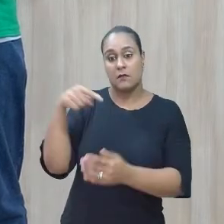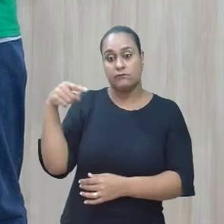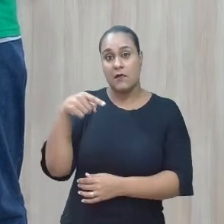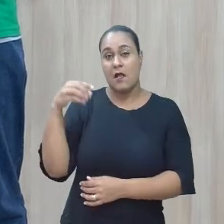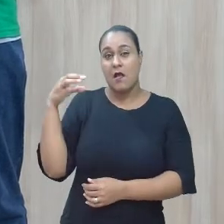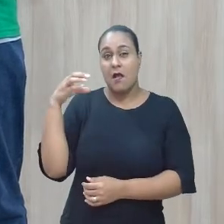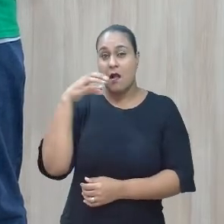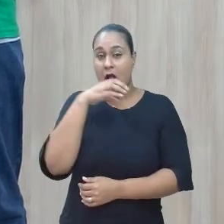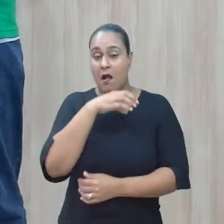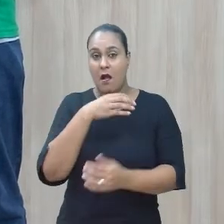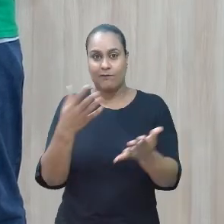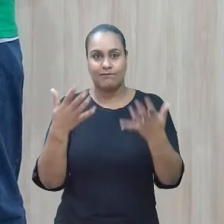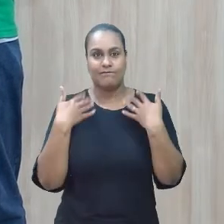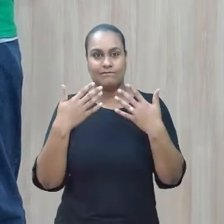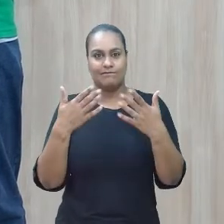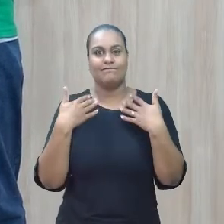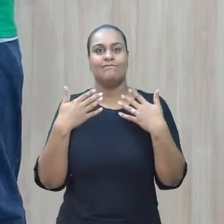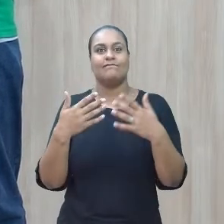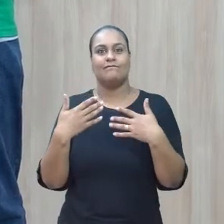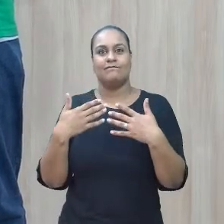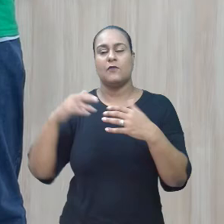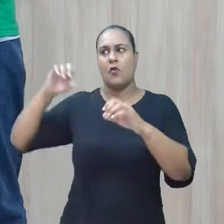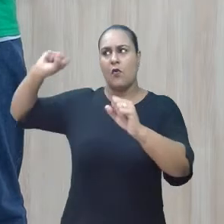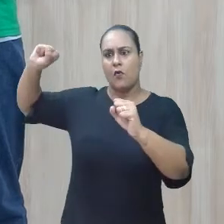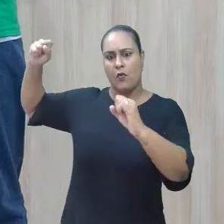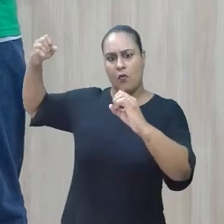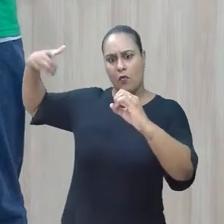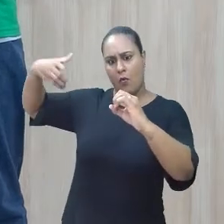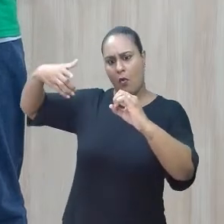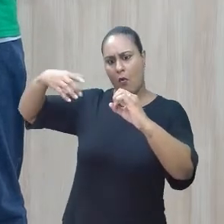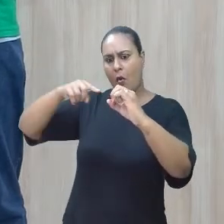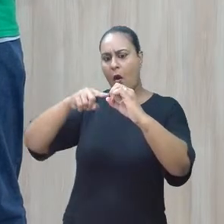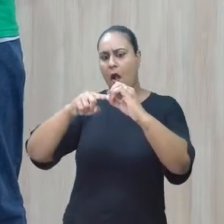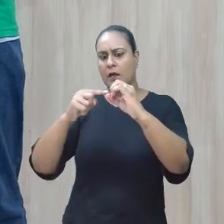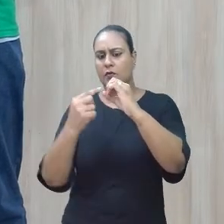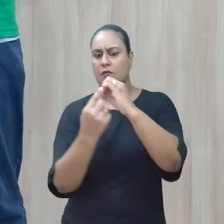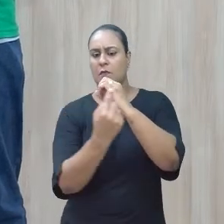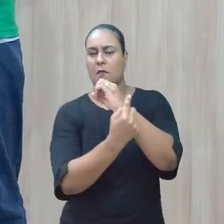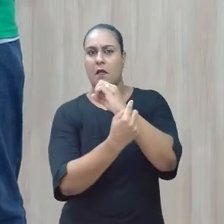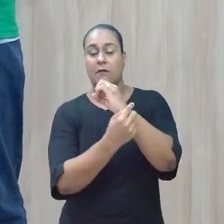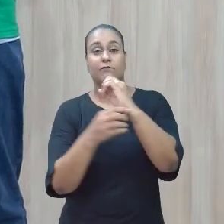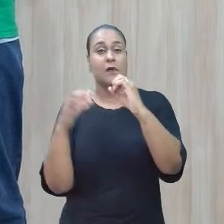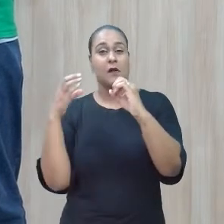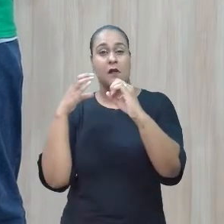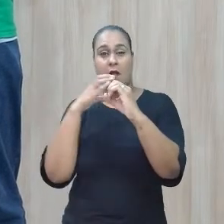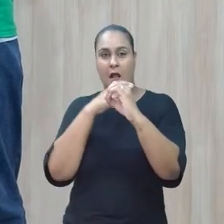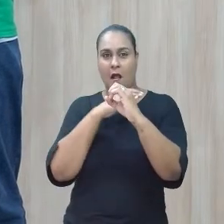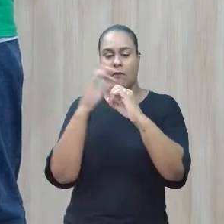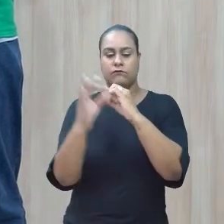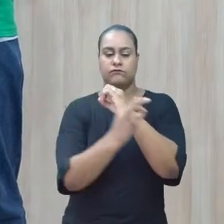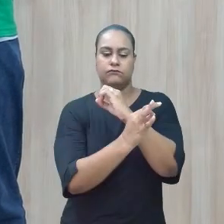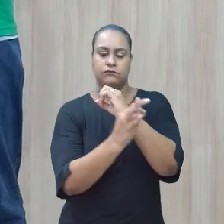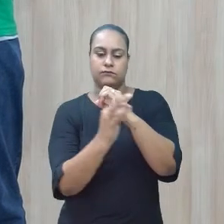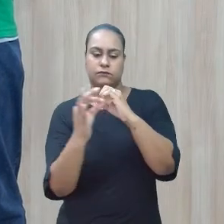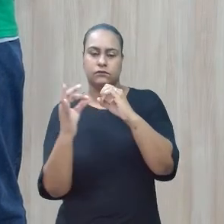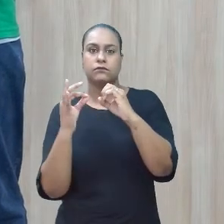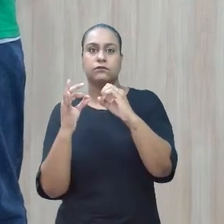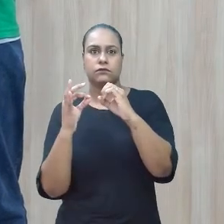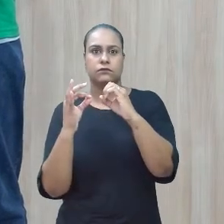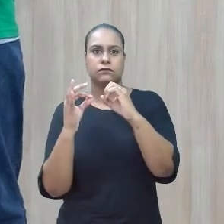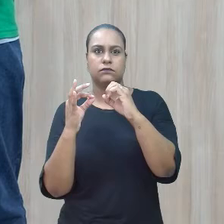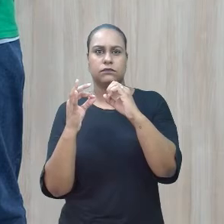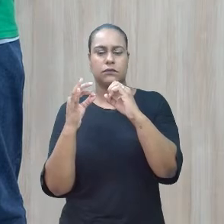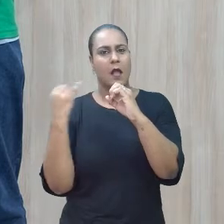mais quente em relação às demais. Por isso que a latitude é um importante fator climático. Será que a gente